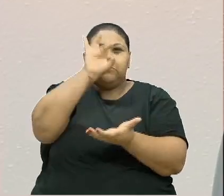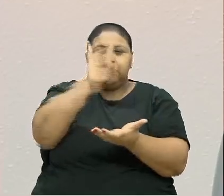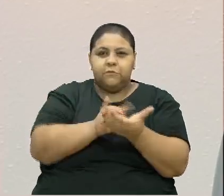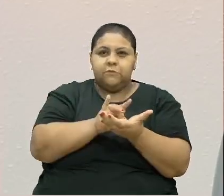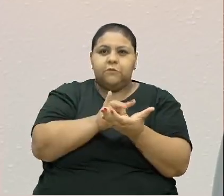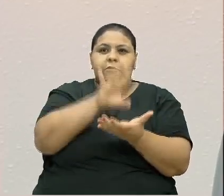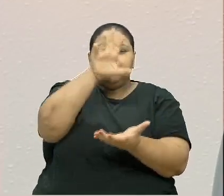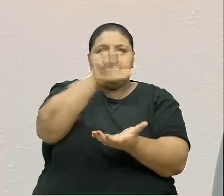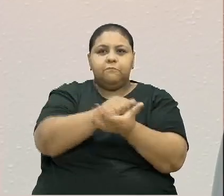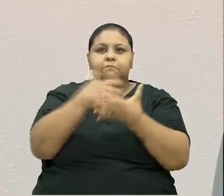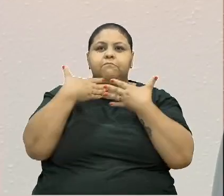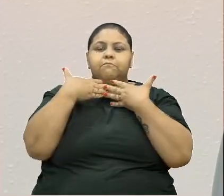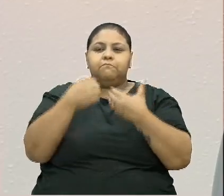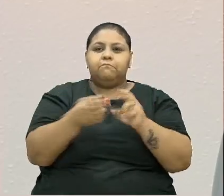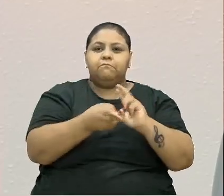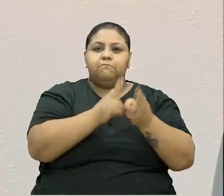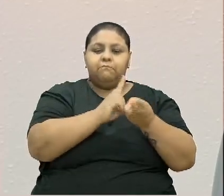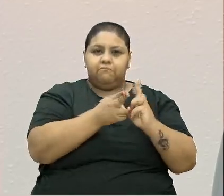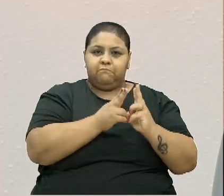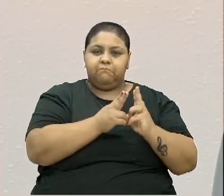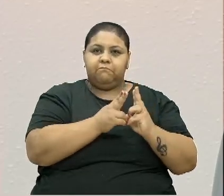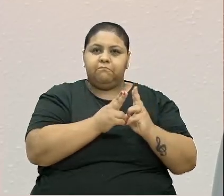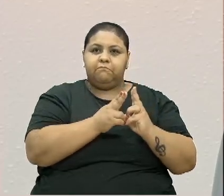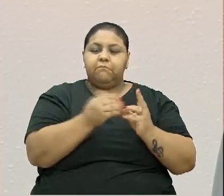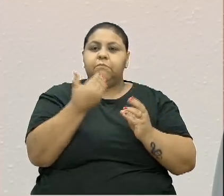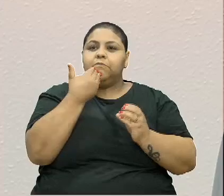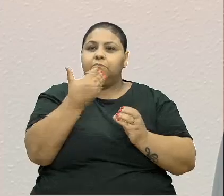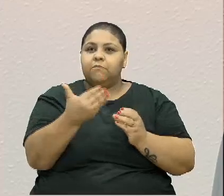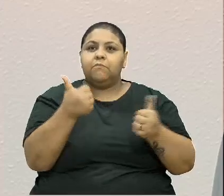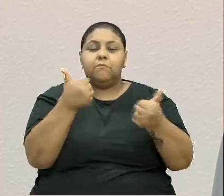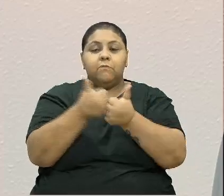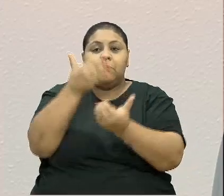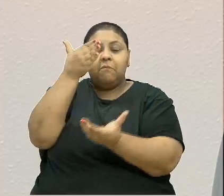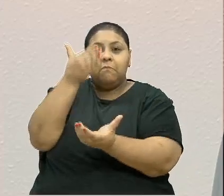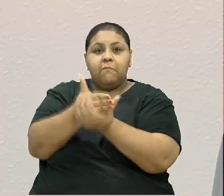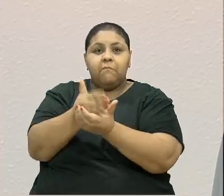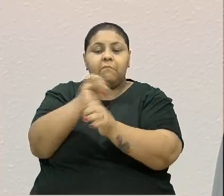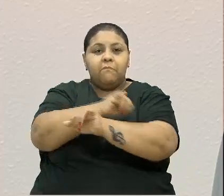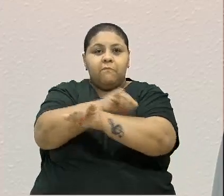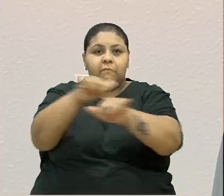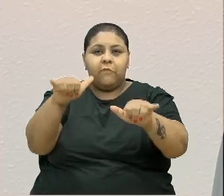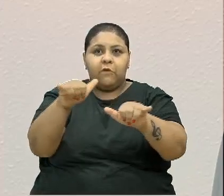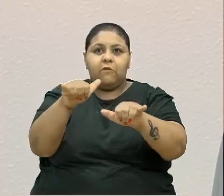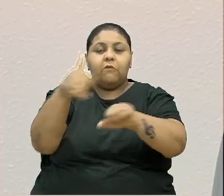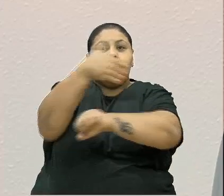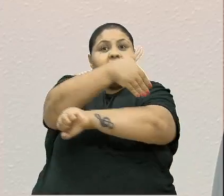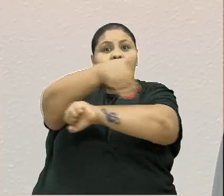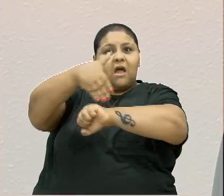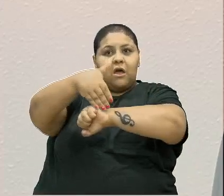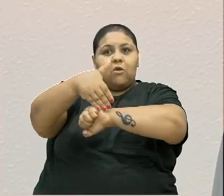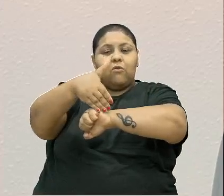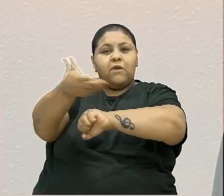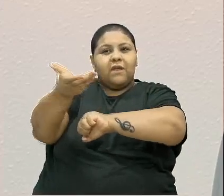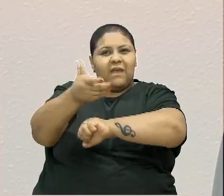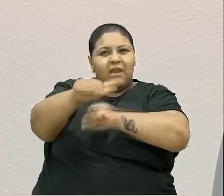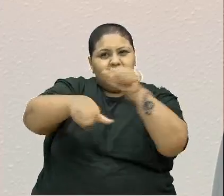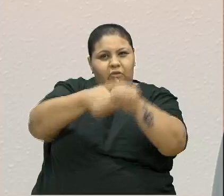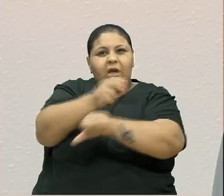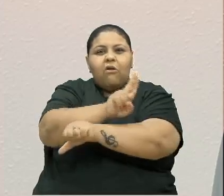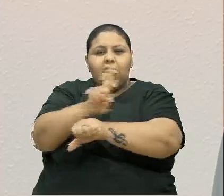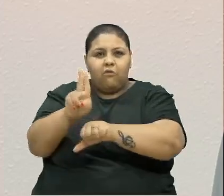Baixada Secretaria Municipal do Urbanismo, SMU, manifestou-se junto ao processo, informando que a via em questão a ser